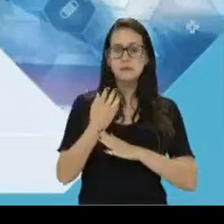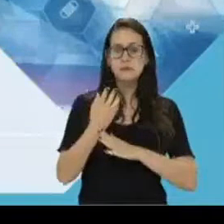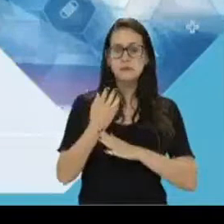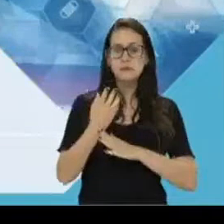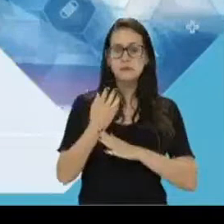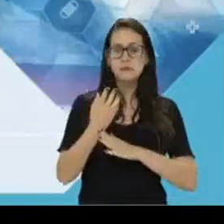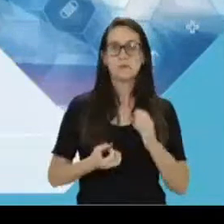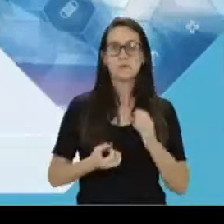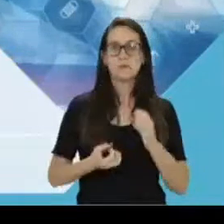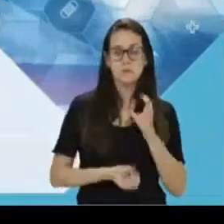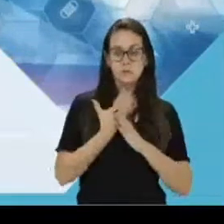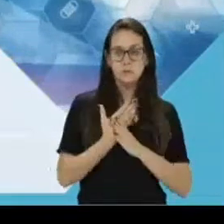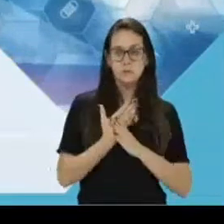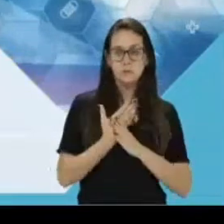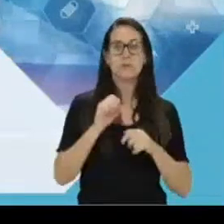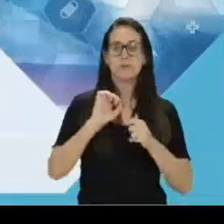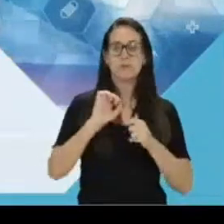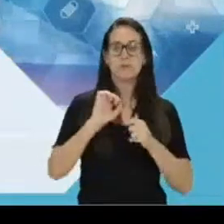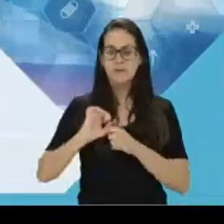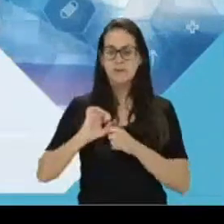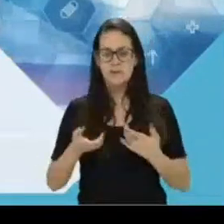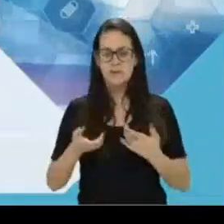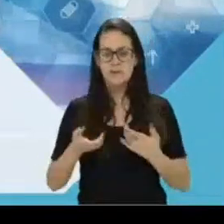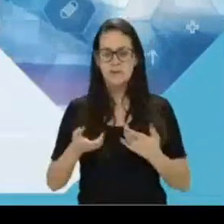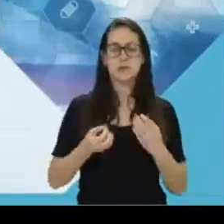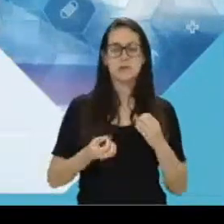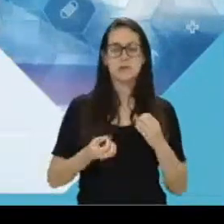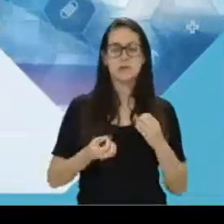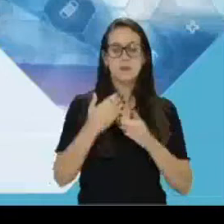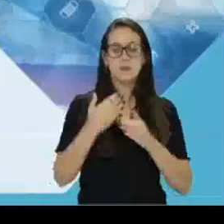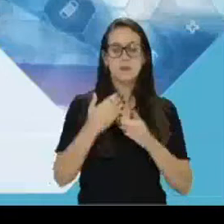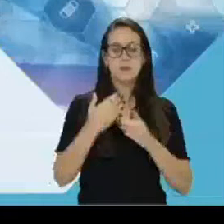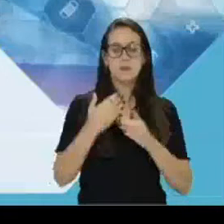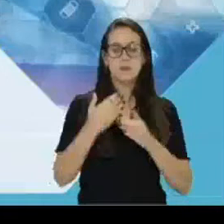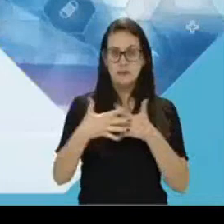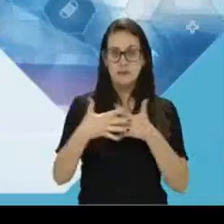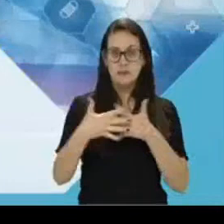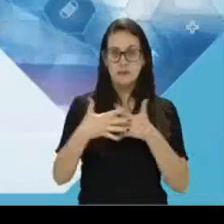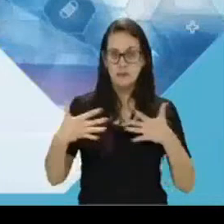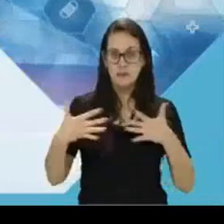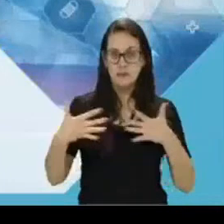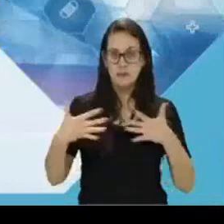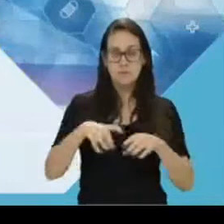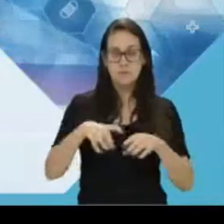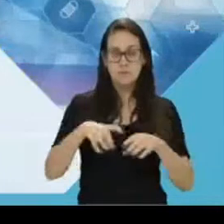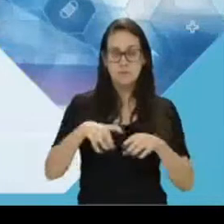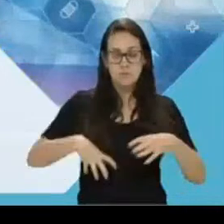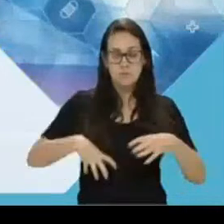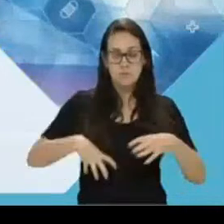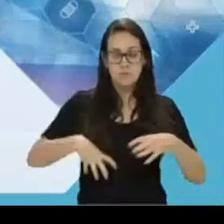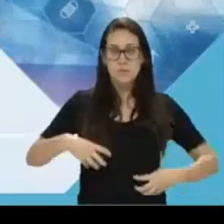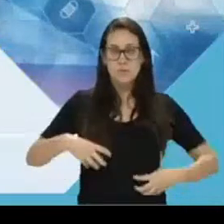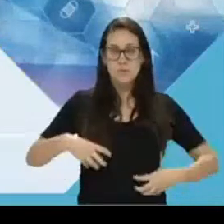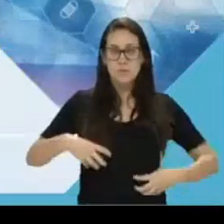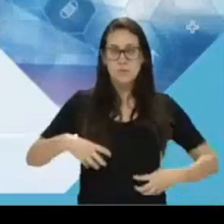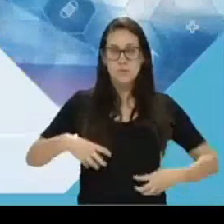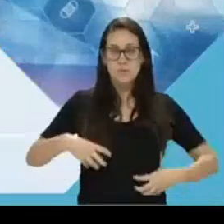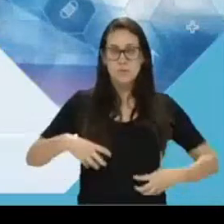então, conforme o seu formato e a sua função, elas se organizam dando origem aos tecidos e aos órgãos que constituem esses